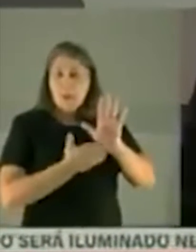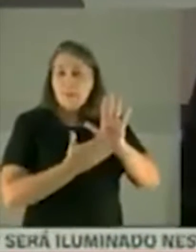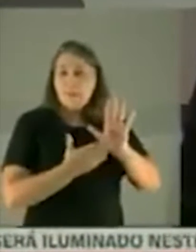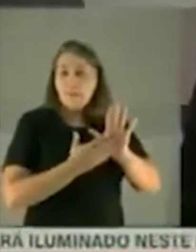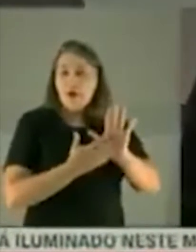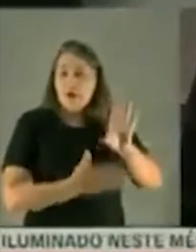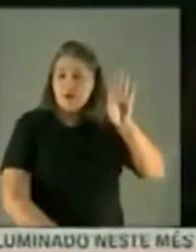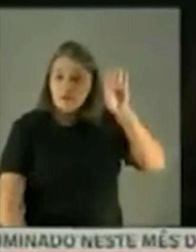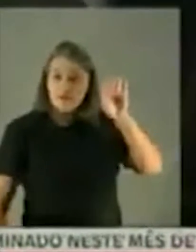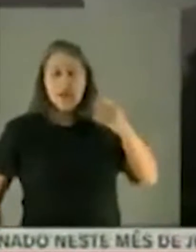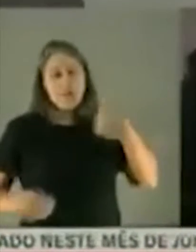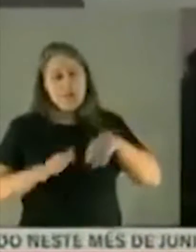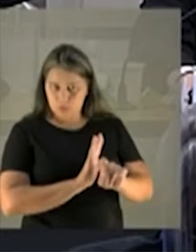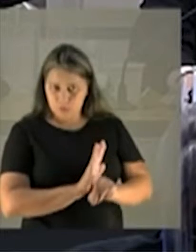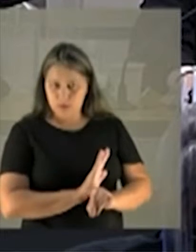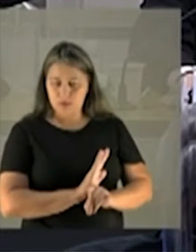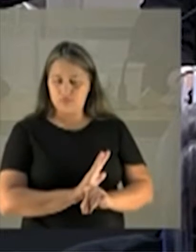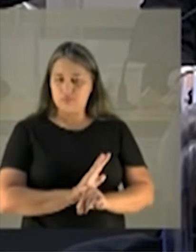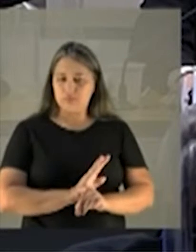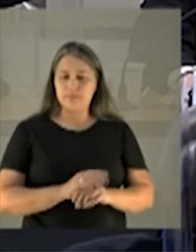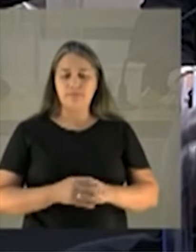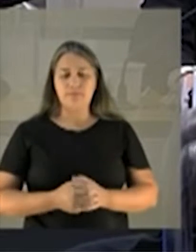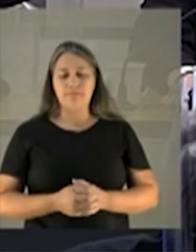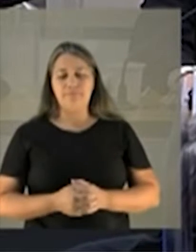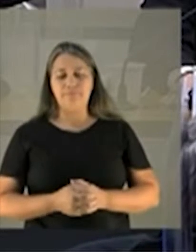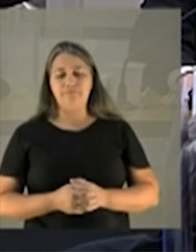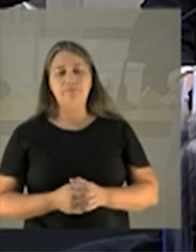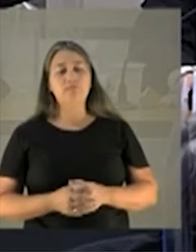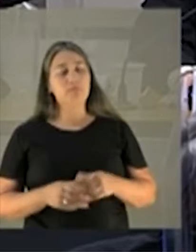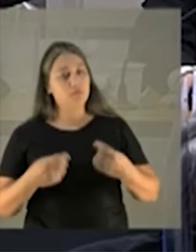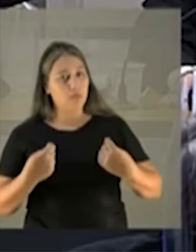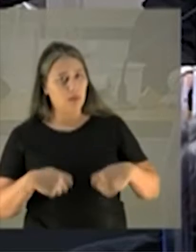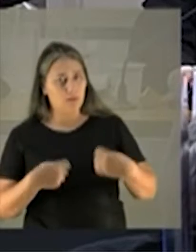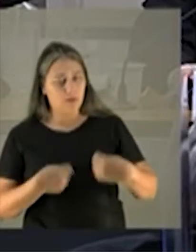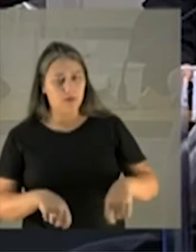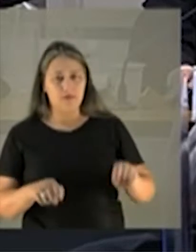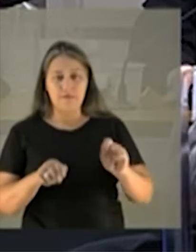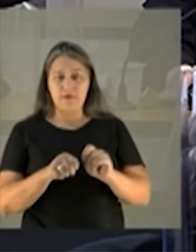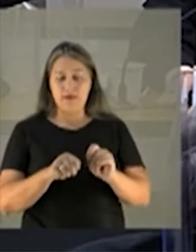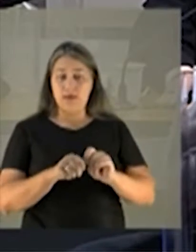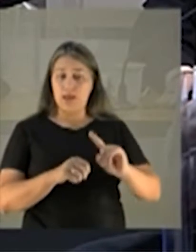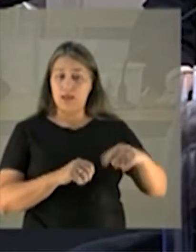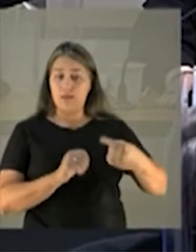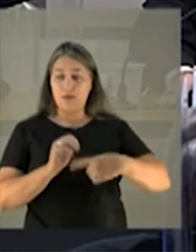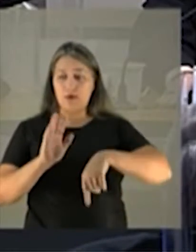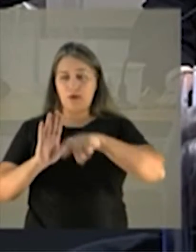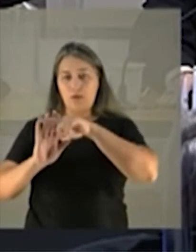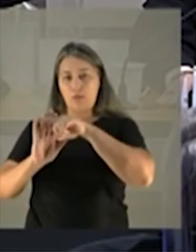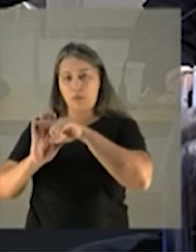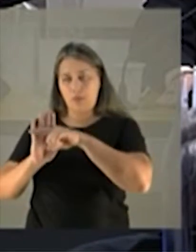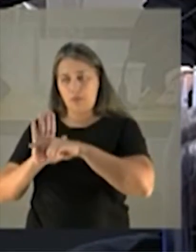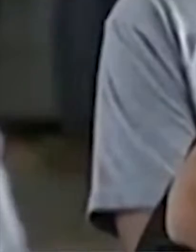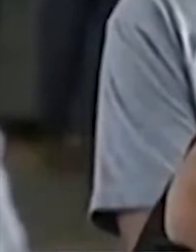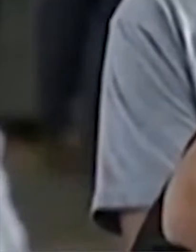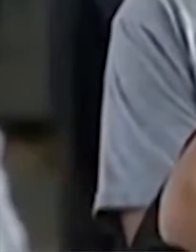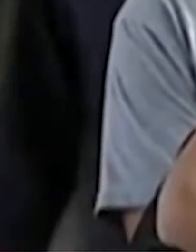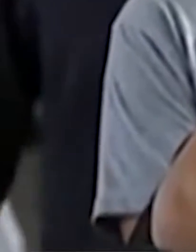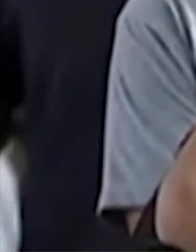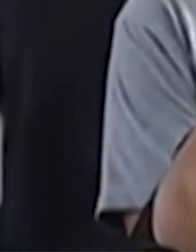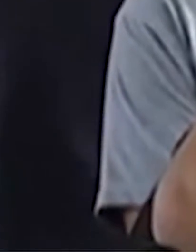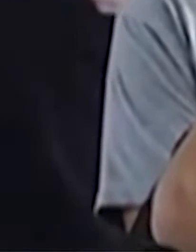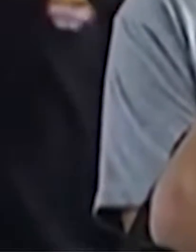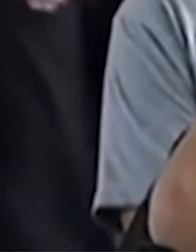científica, isso precisa ser investigado. A médica considerou ainda que um dos maiores desafios para a população no contexto da pandemia